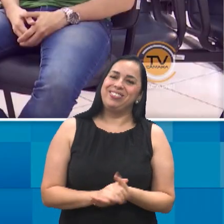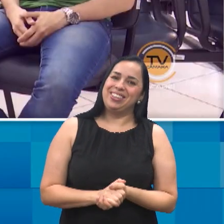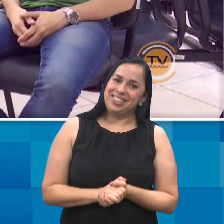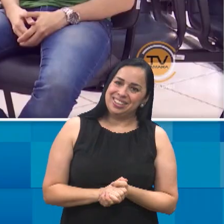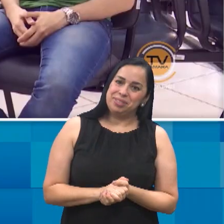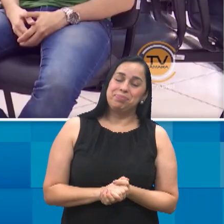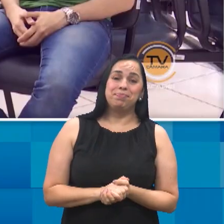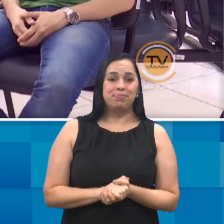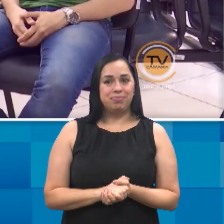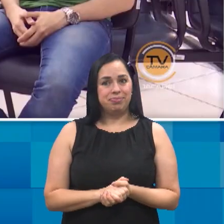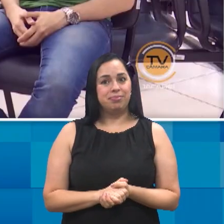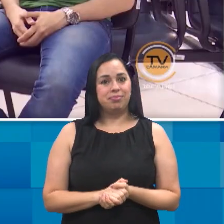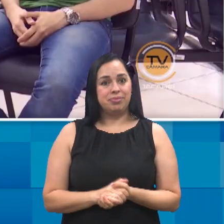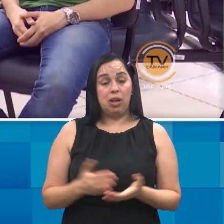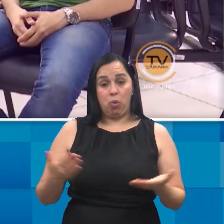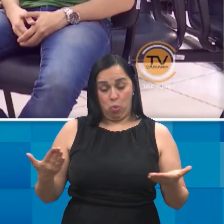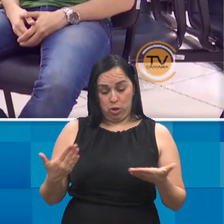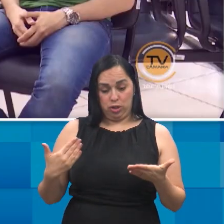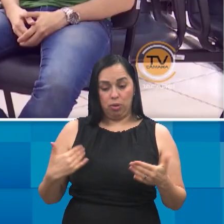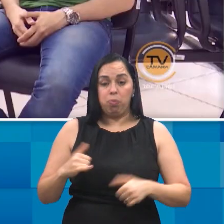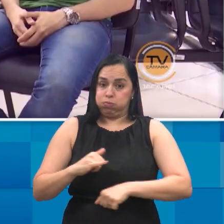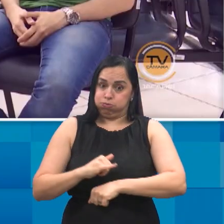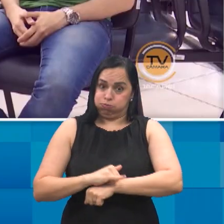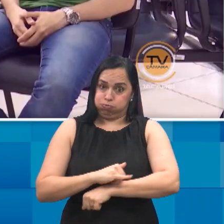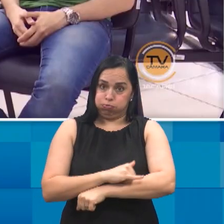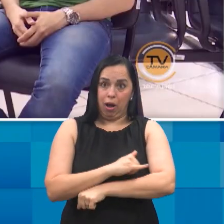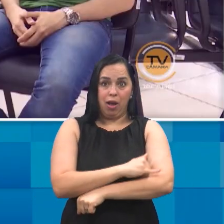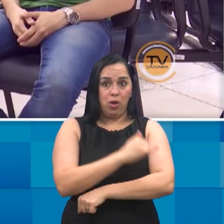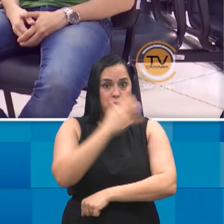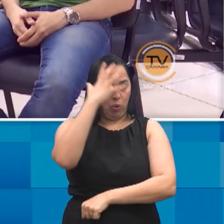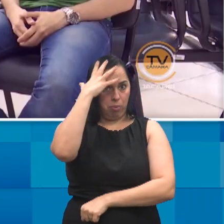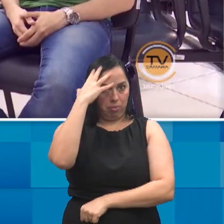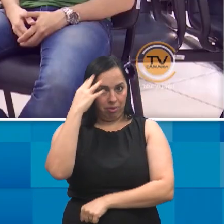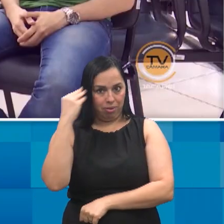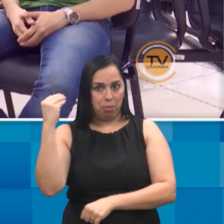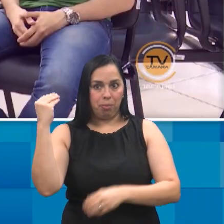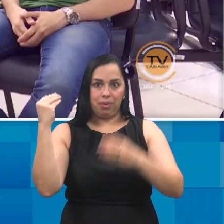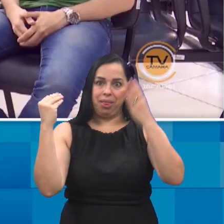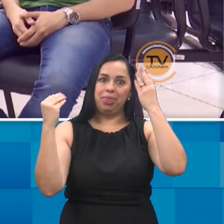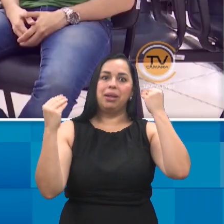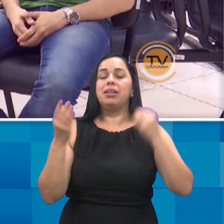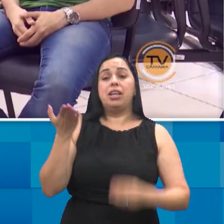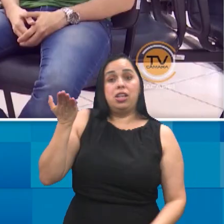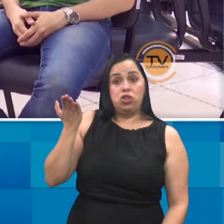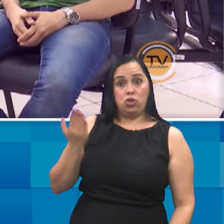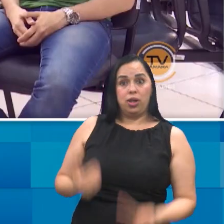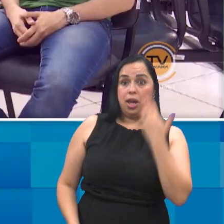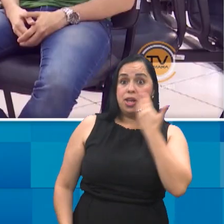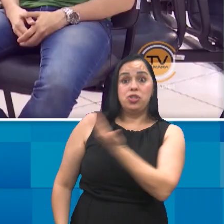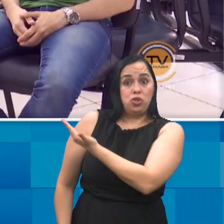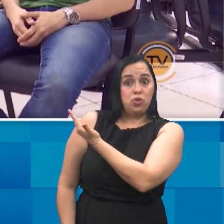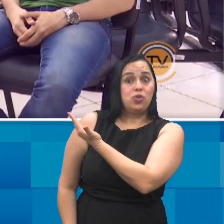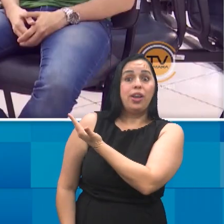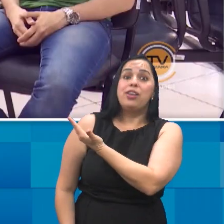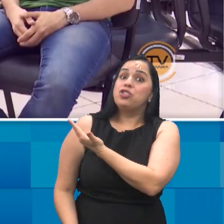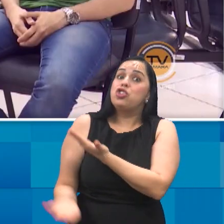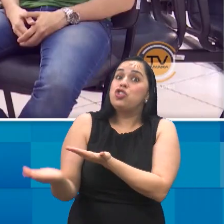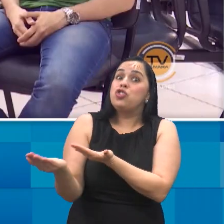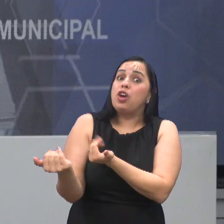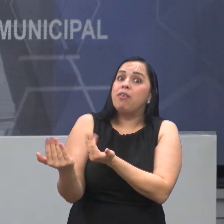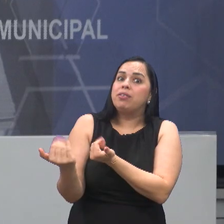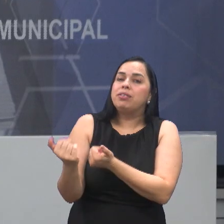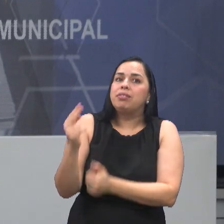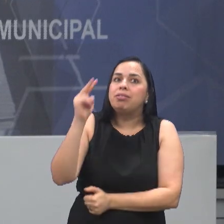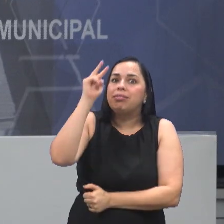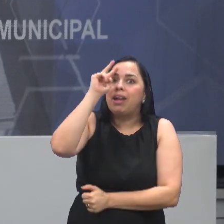alguns quilos a mais agora, né? Um pouco menos de cabelo. Esse jovem que está falando aí está relembrando um